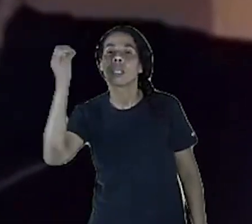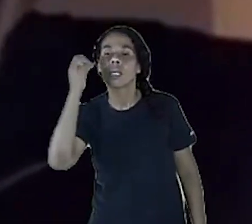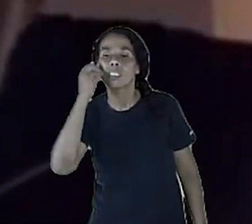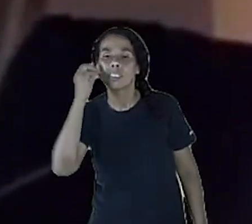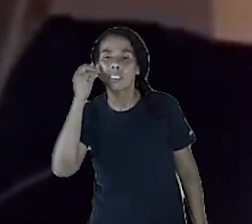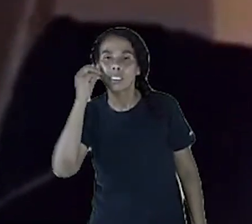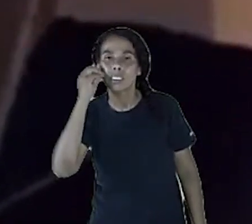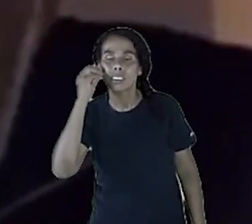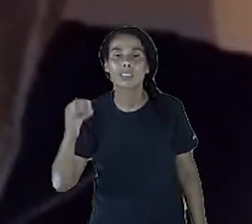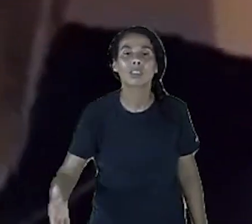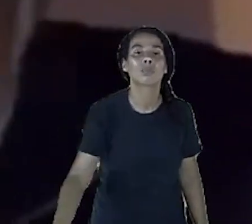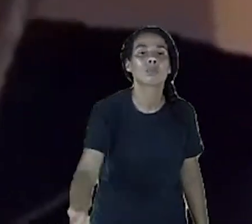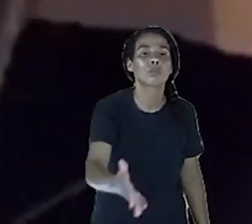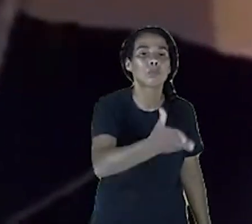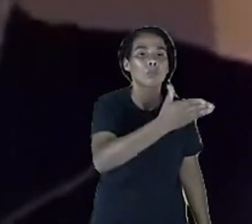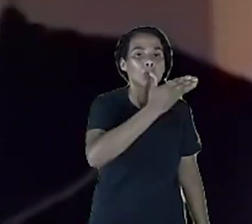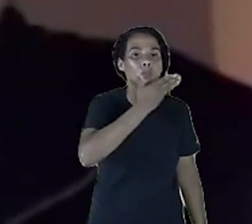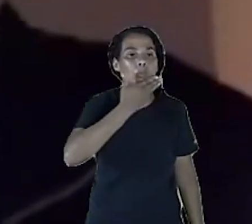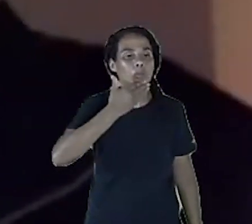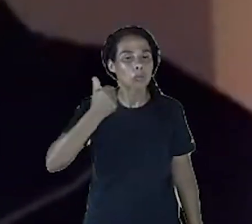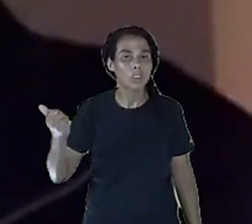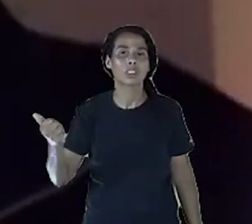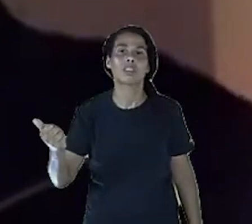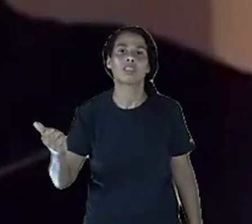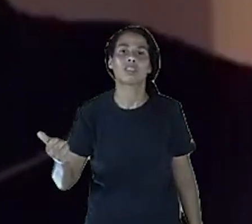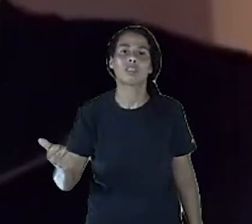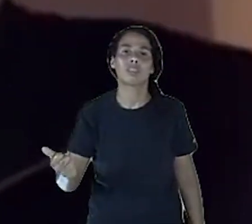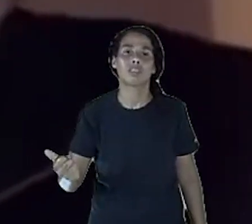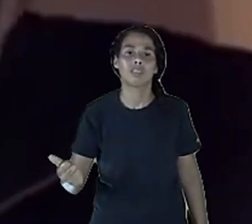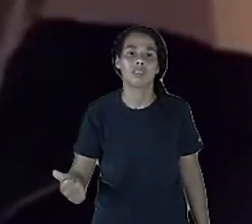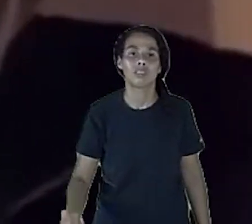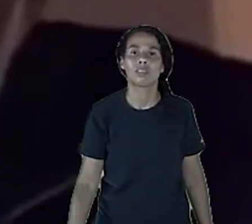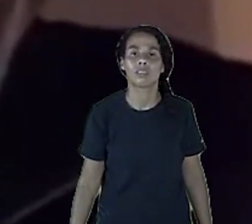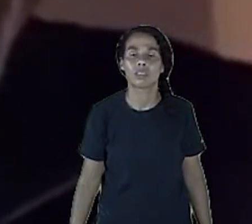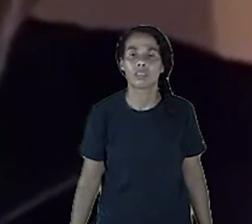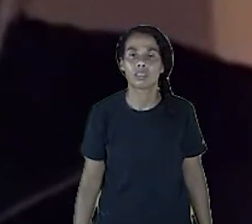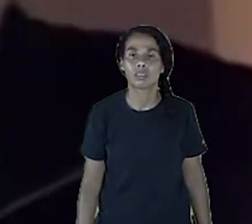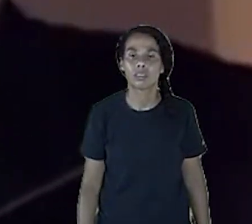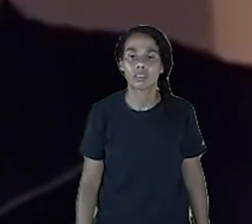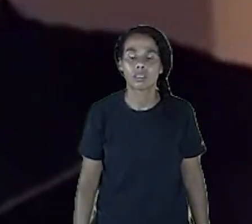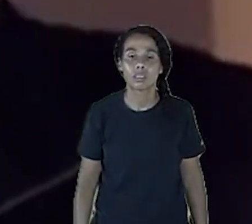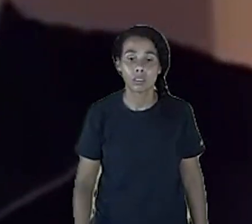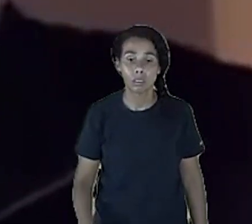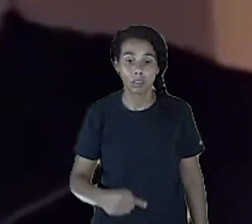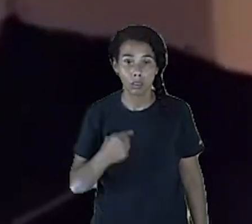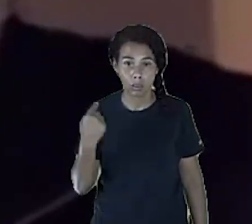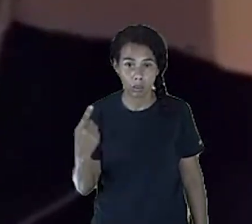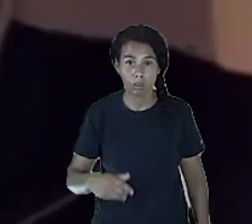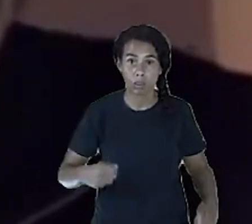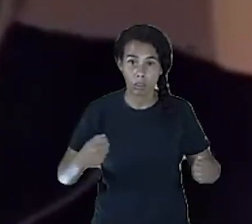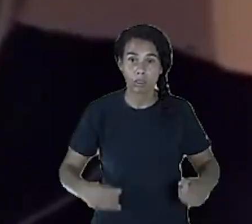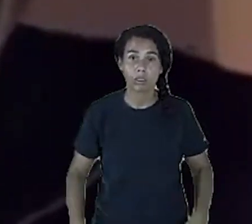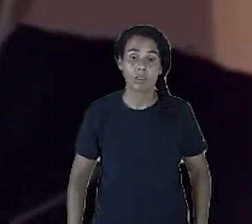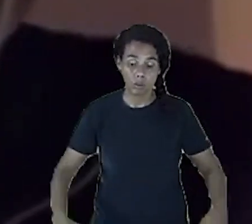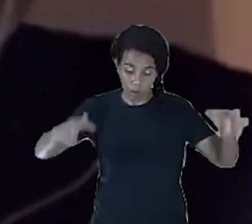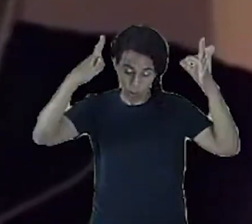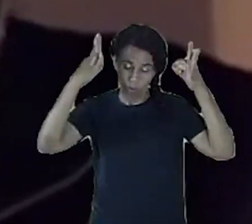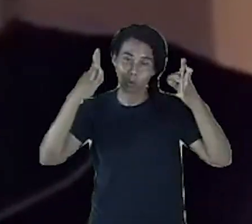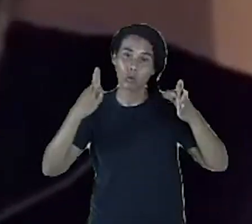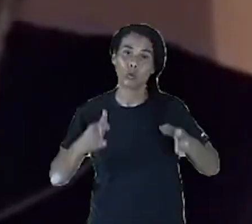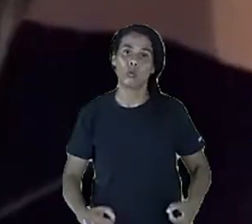tentar ser mais exatos naquilo que fazemos, ser mais justos naquilo que